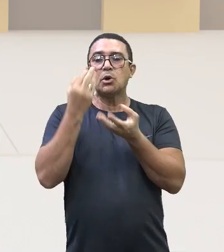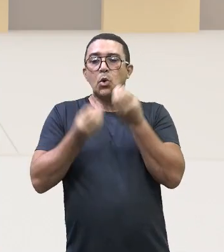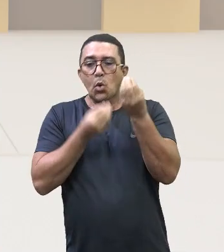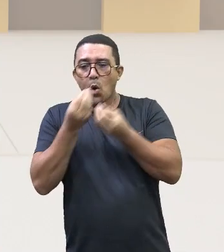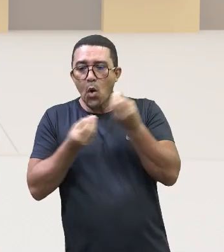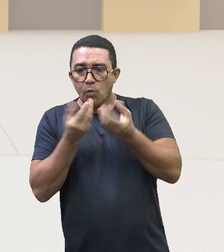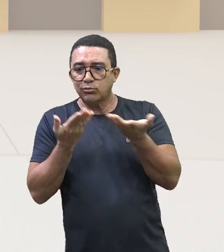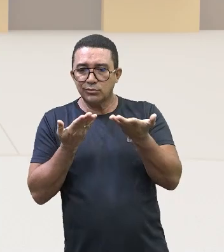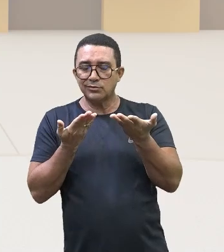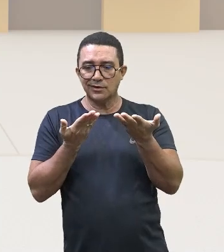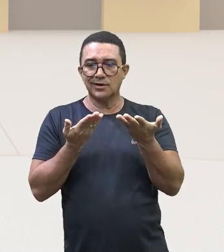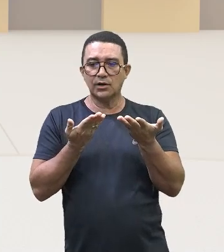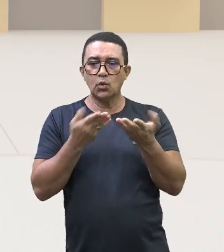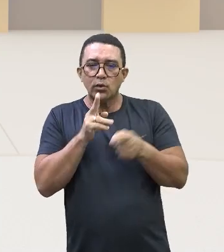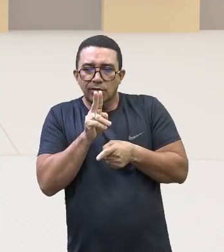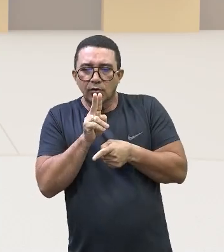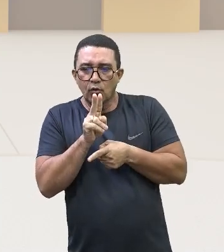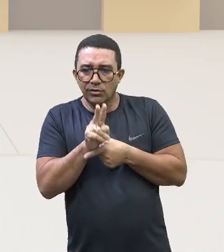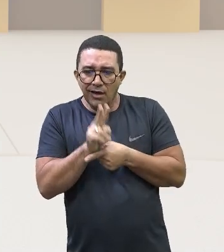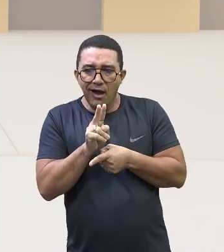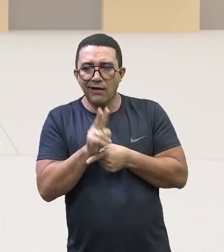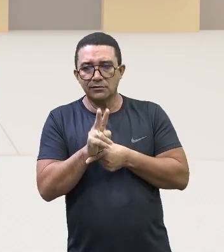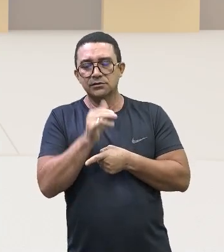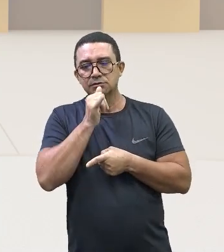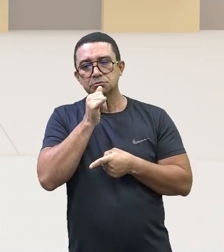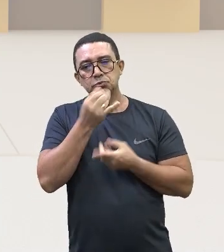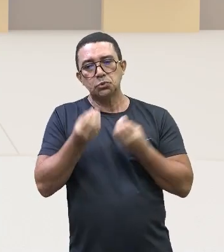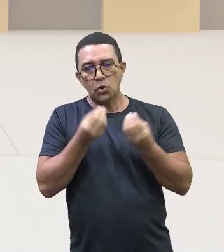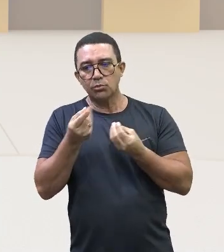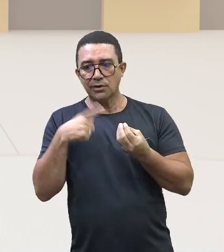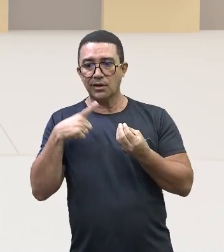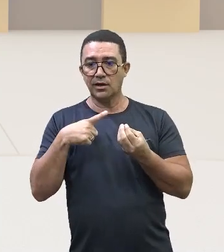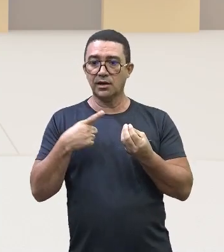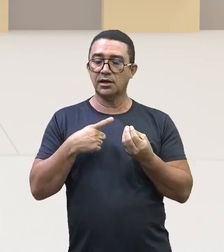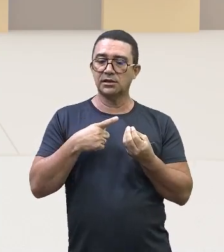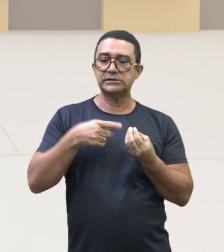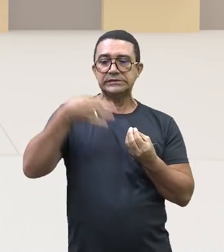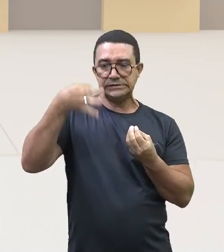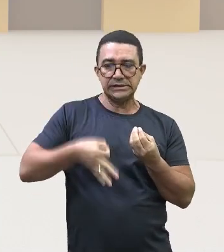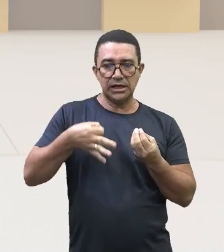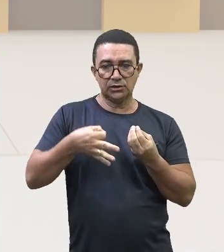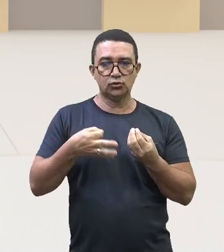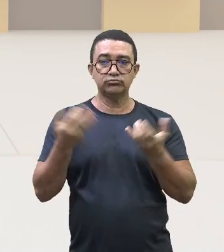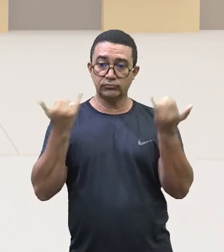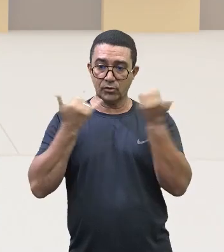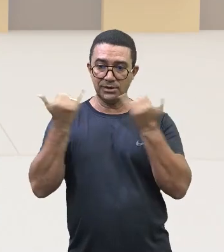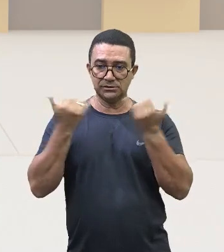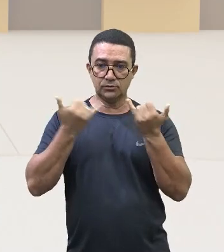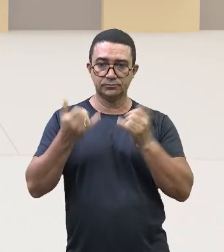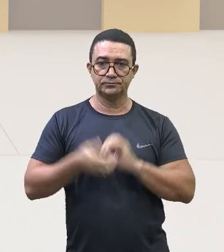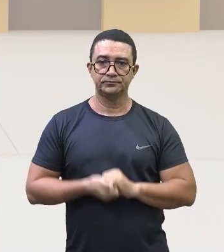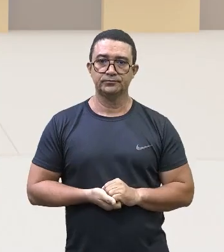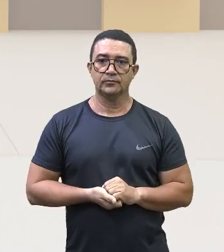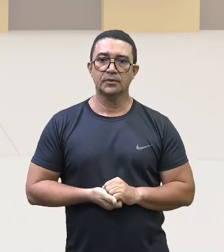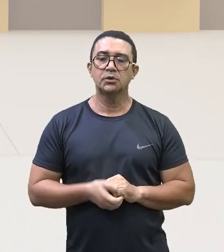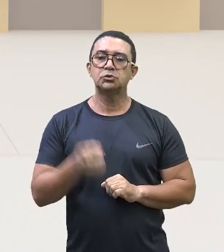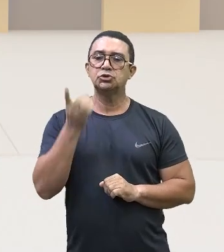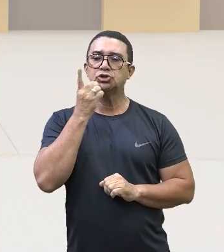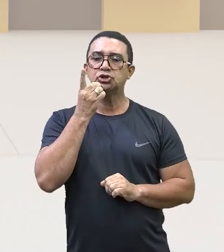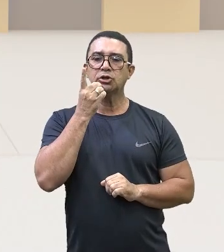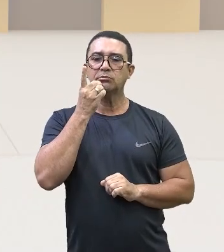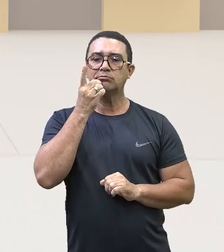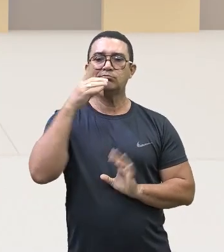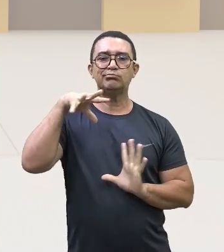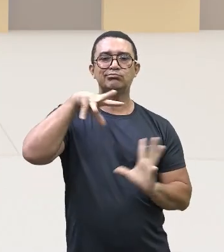com essas doenças que ocorrem no dia a dia com fontes confiáveis. Vamos ver aí que o Dia Mundial do